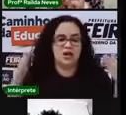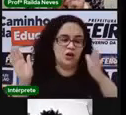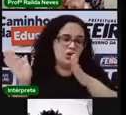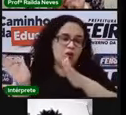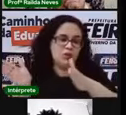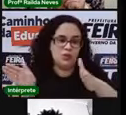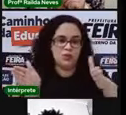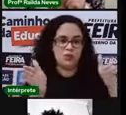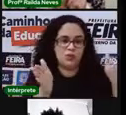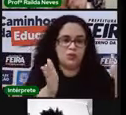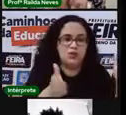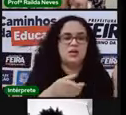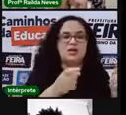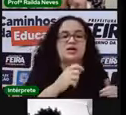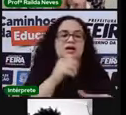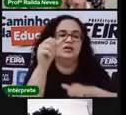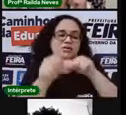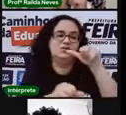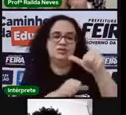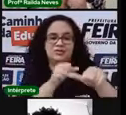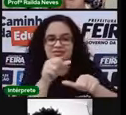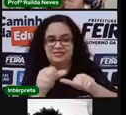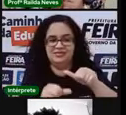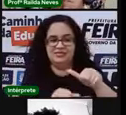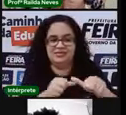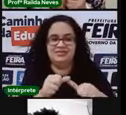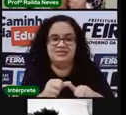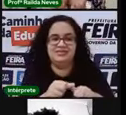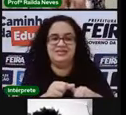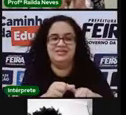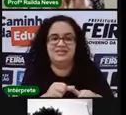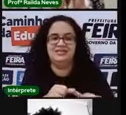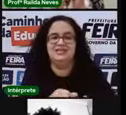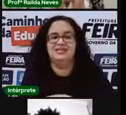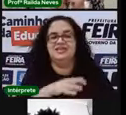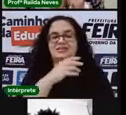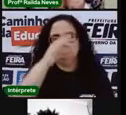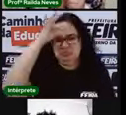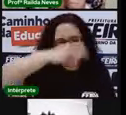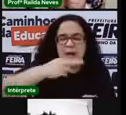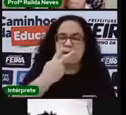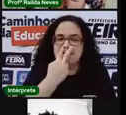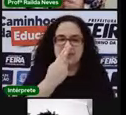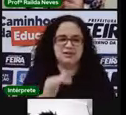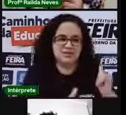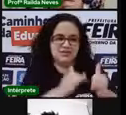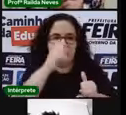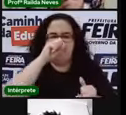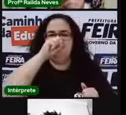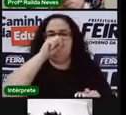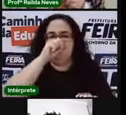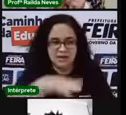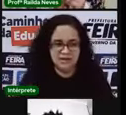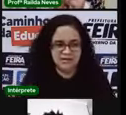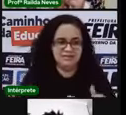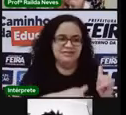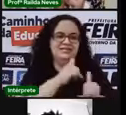estação, aí o tempo mudou, gente, sabe, ela deve ter rinite, porque o tempo mudou, ela espirrou e